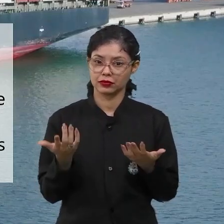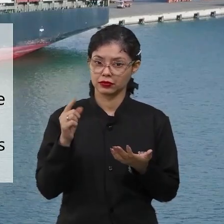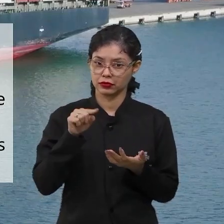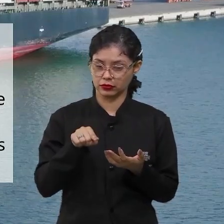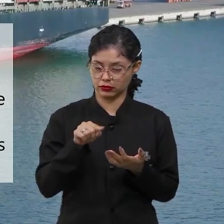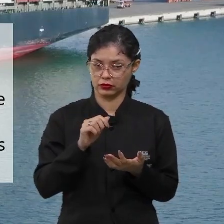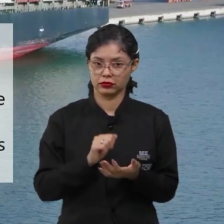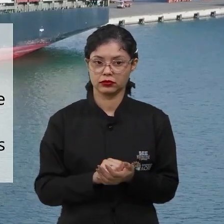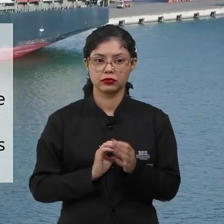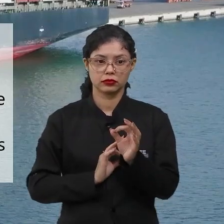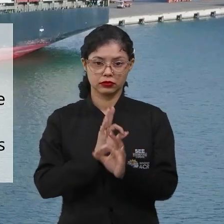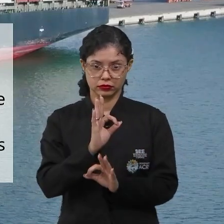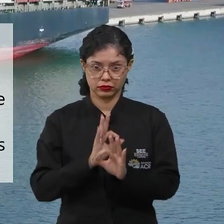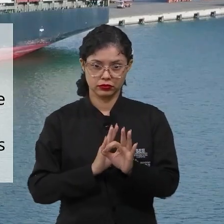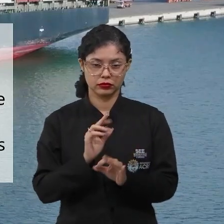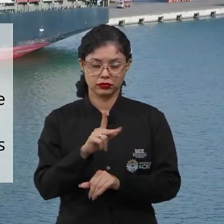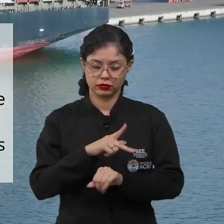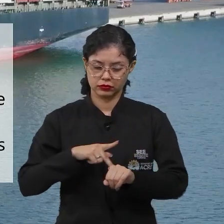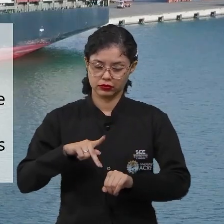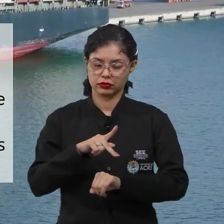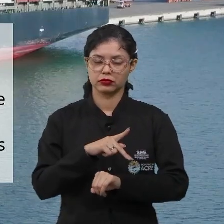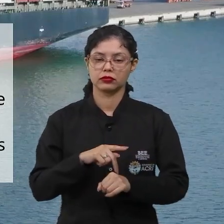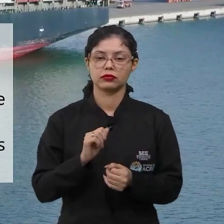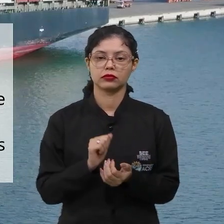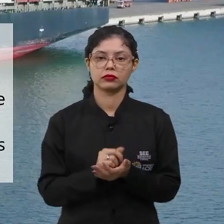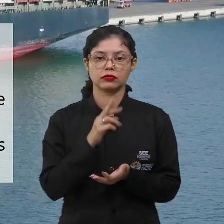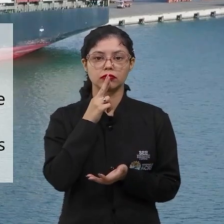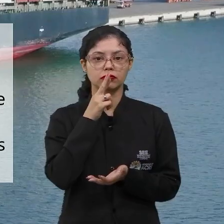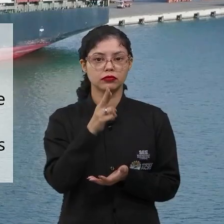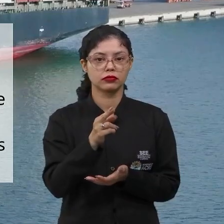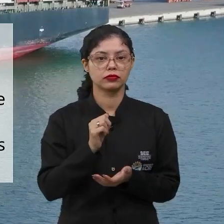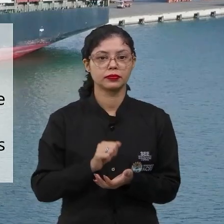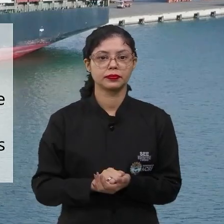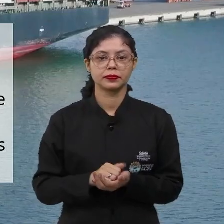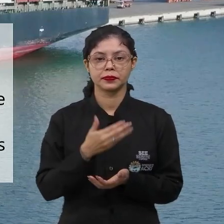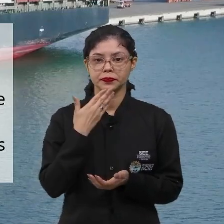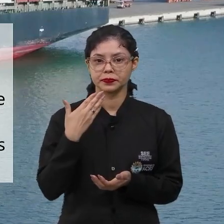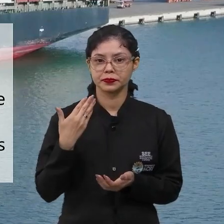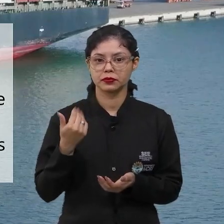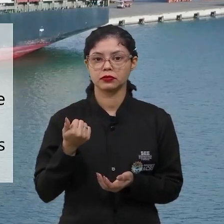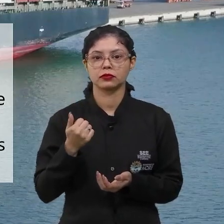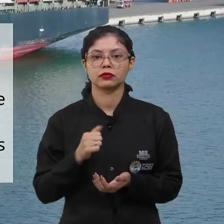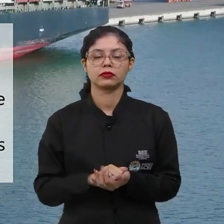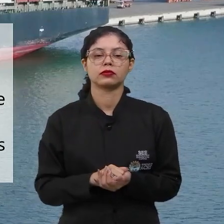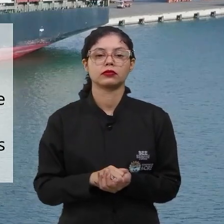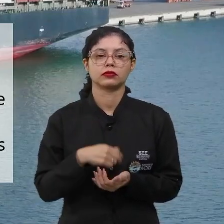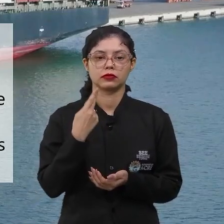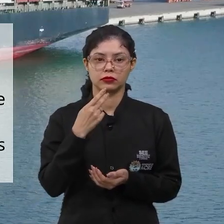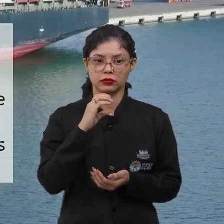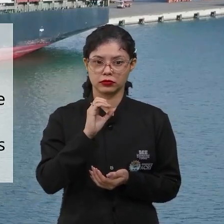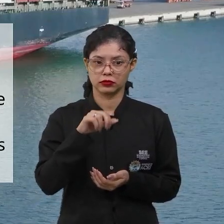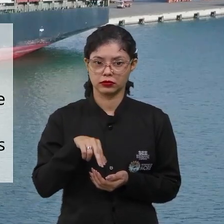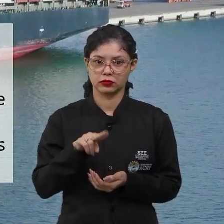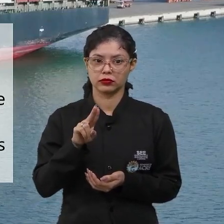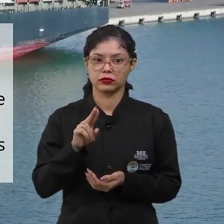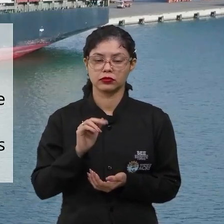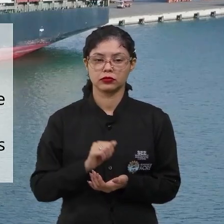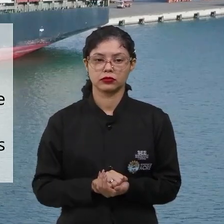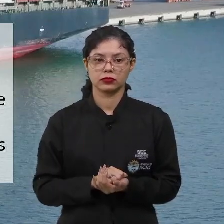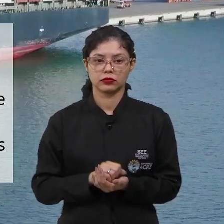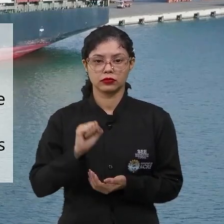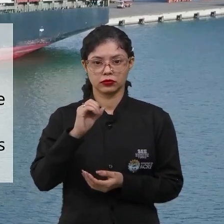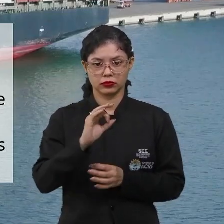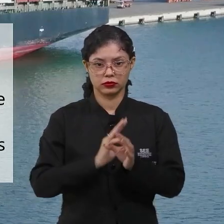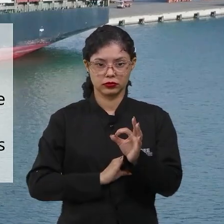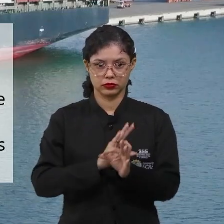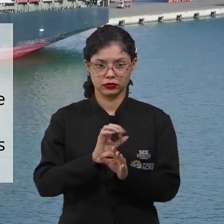forma, organizar os países e resolver esses conflitos da melhor forma. Então, podemos citar a ONU, que é a Organização das